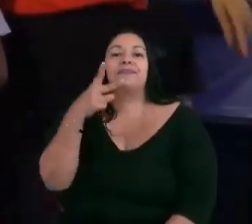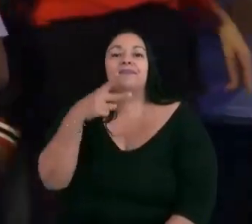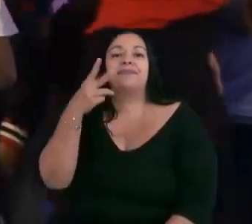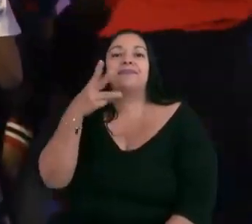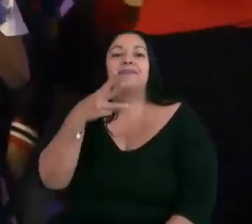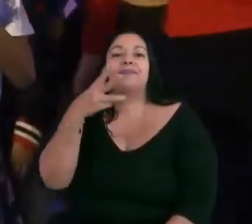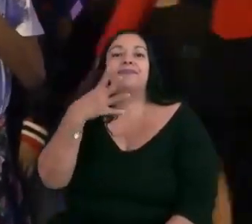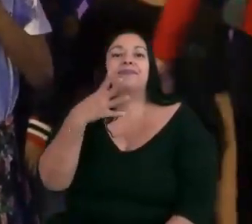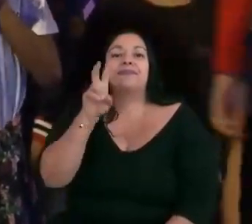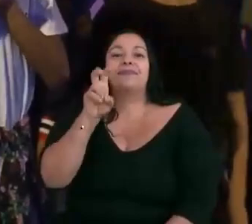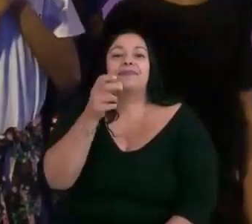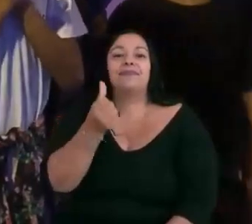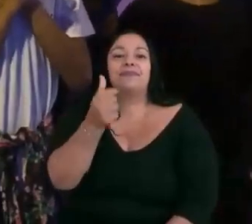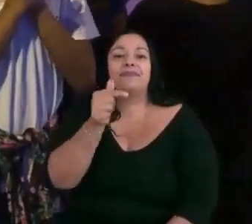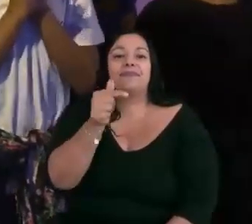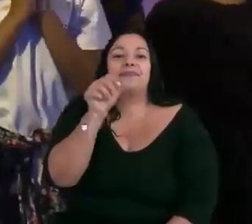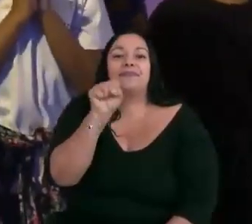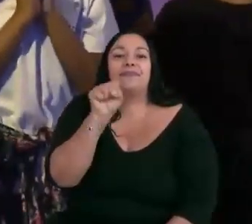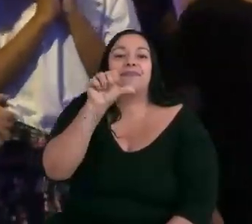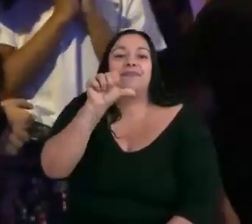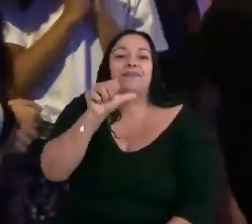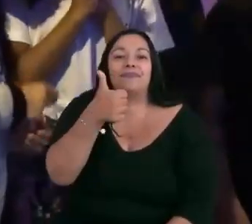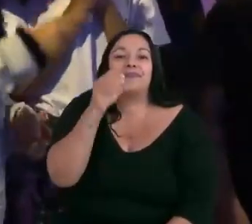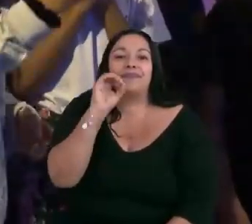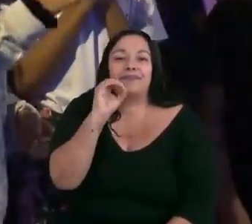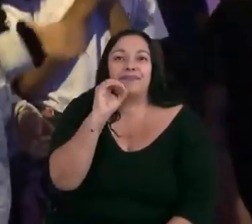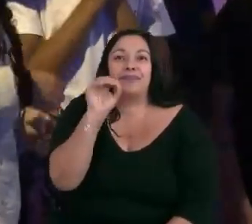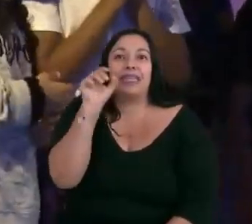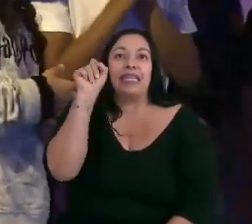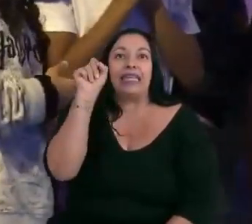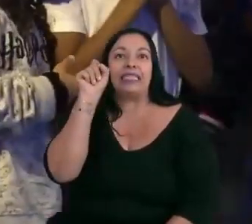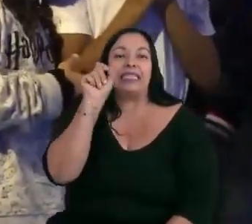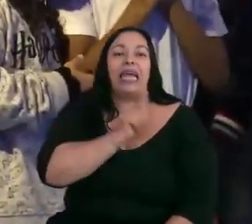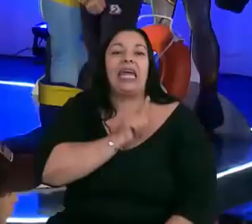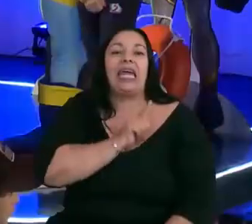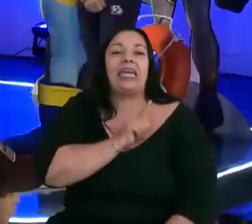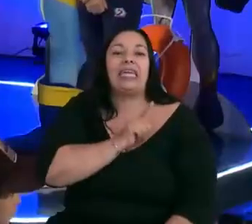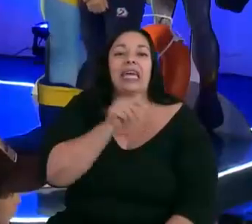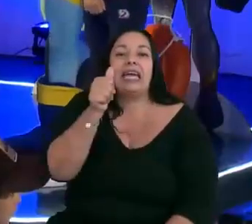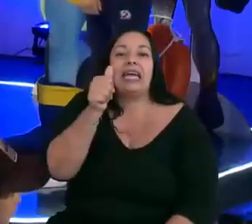10. Tem algum Antônio aqui?